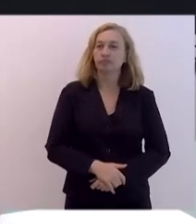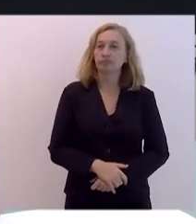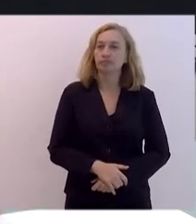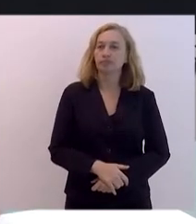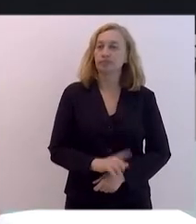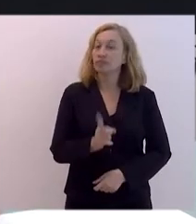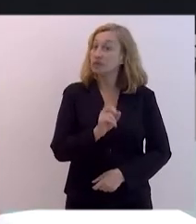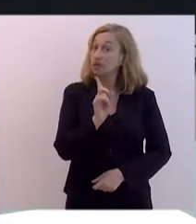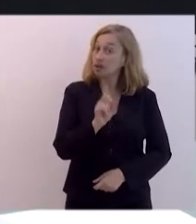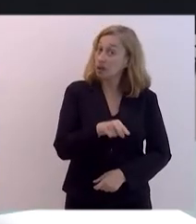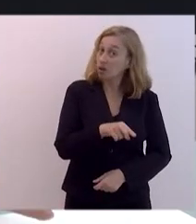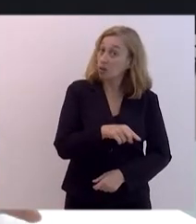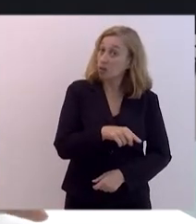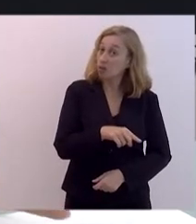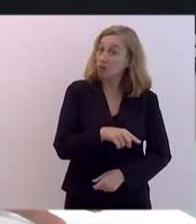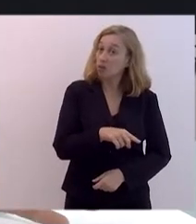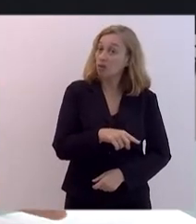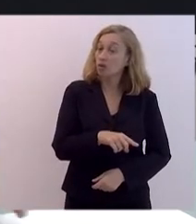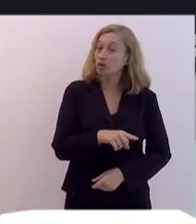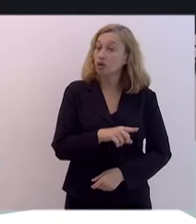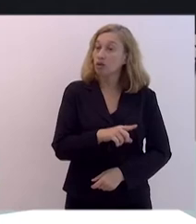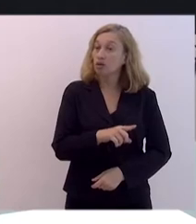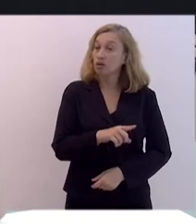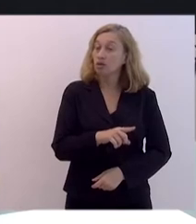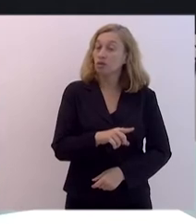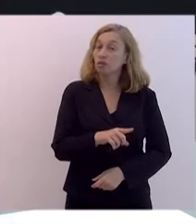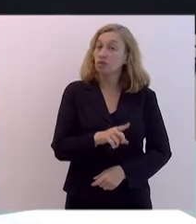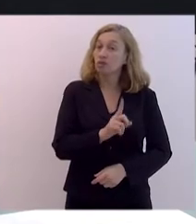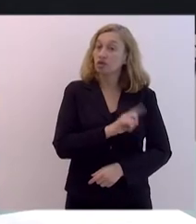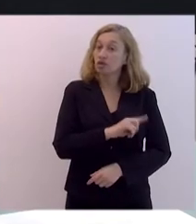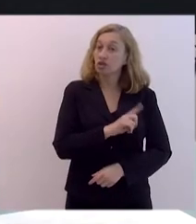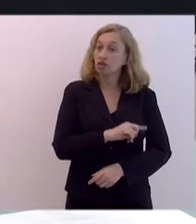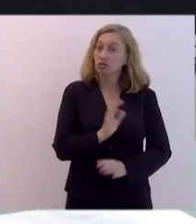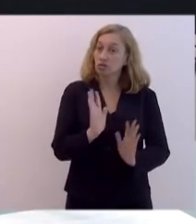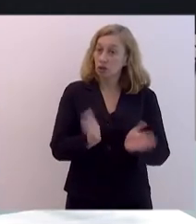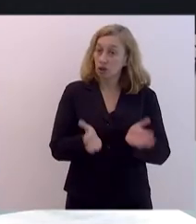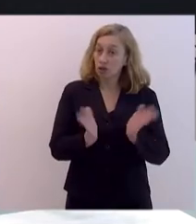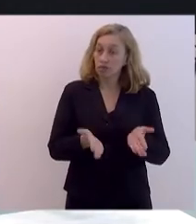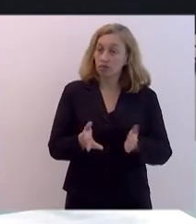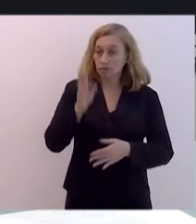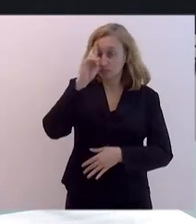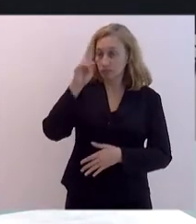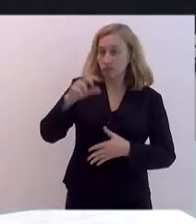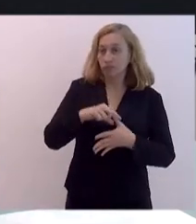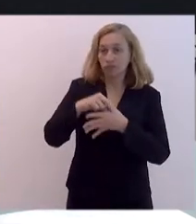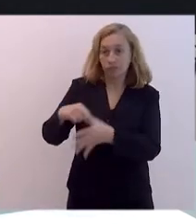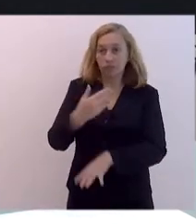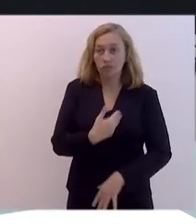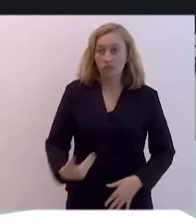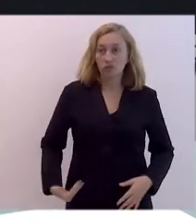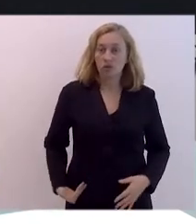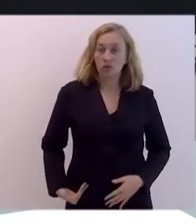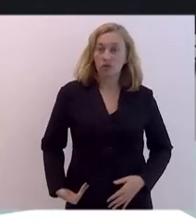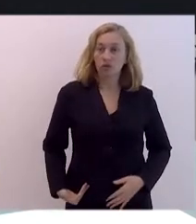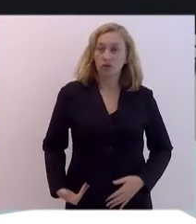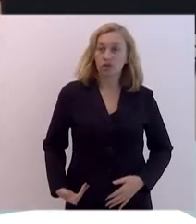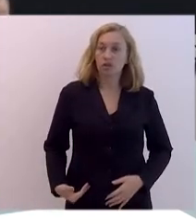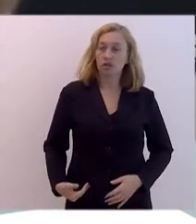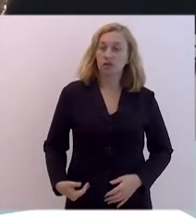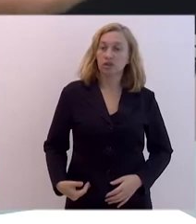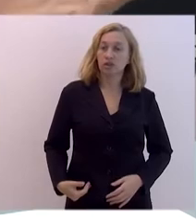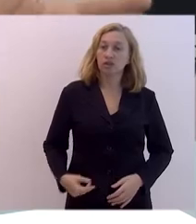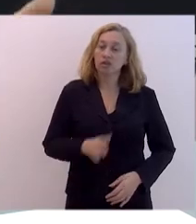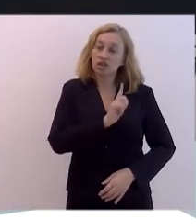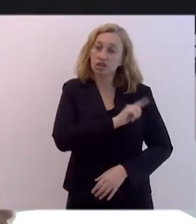não dessa gestão. O senhor é líder do governo desta gestão e não